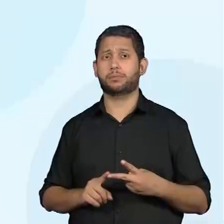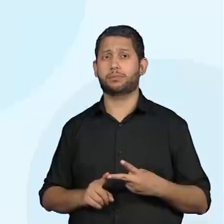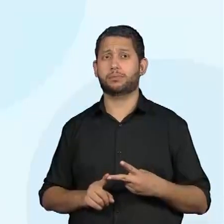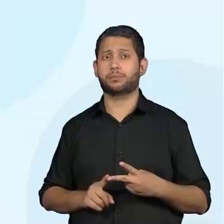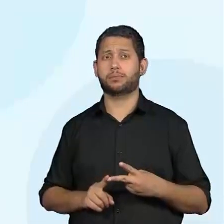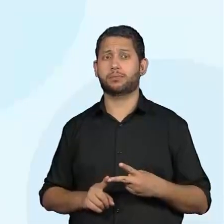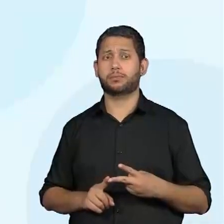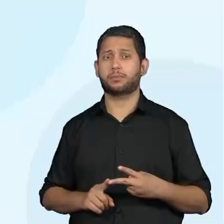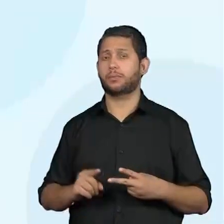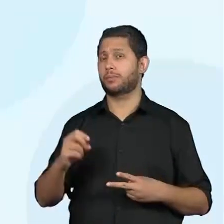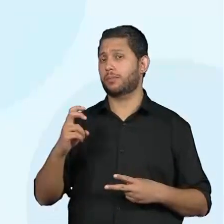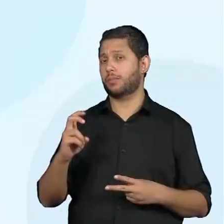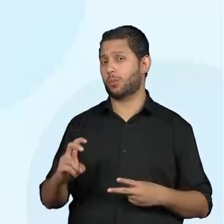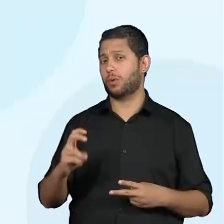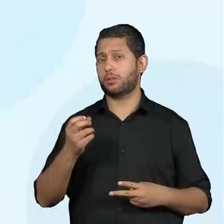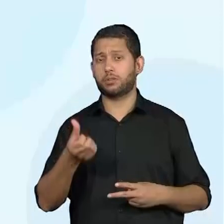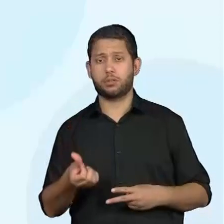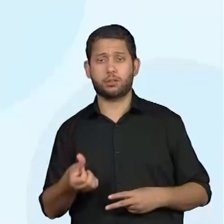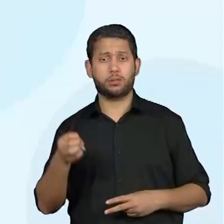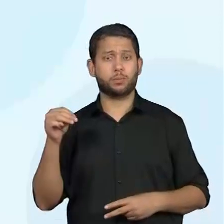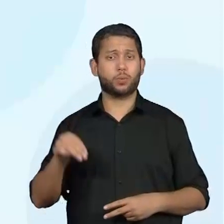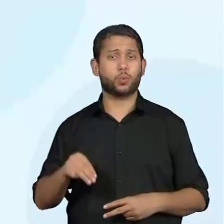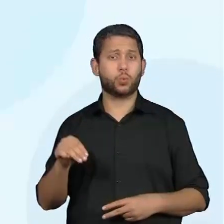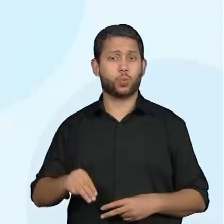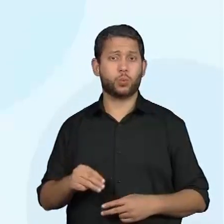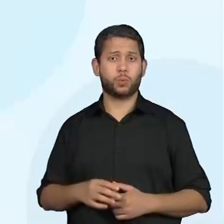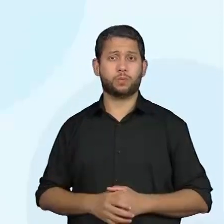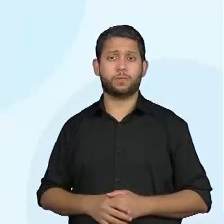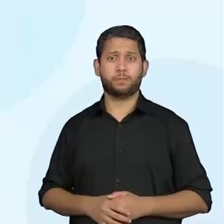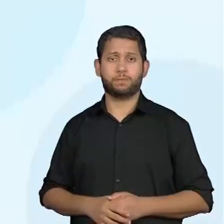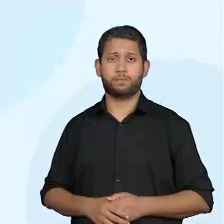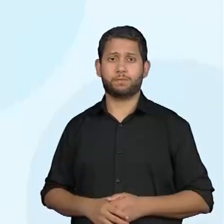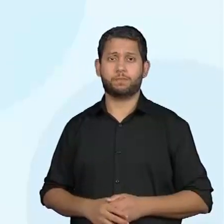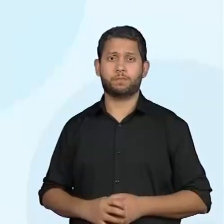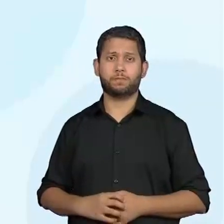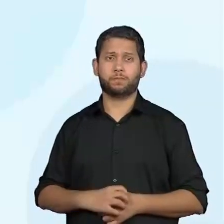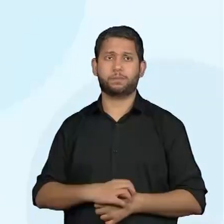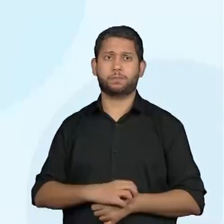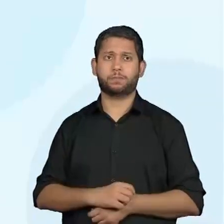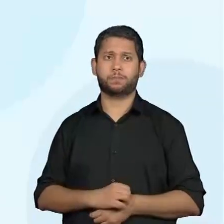e 56 minutos.